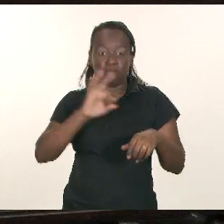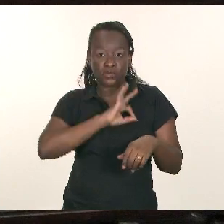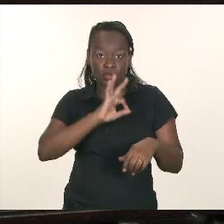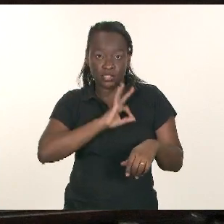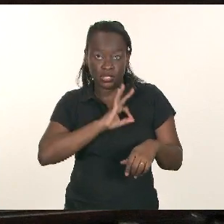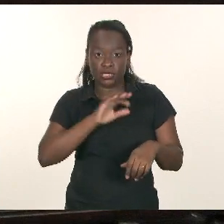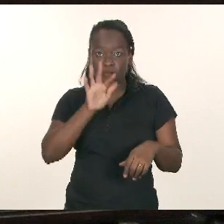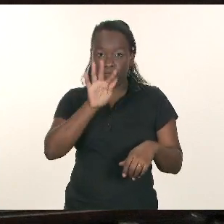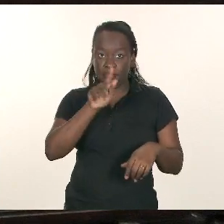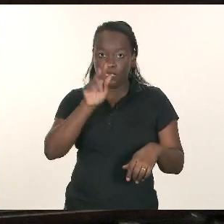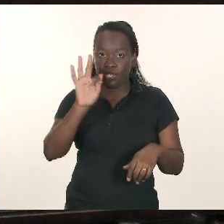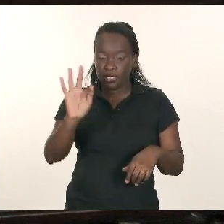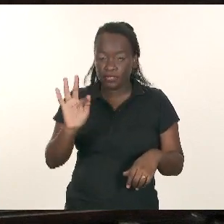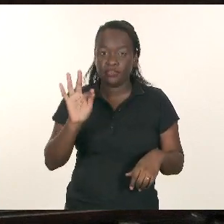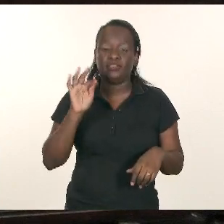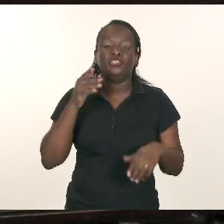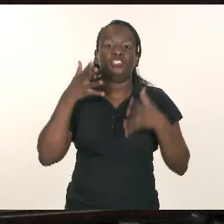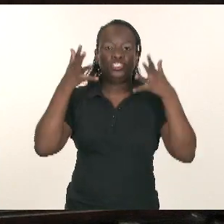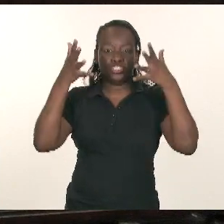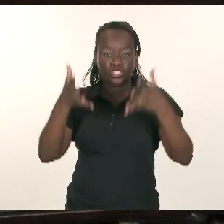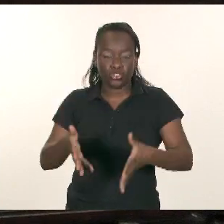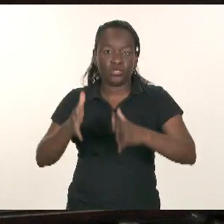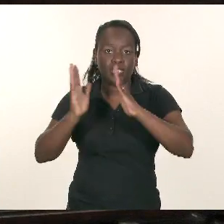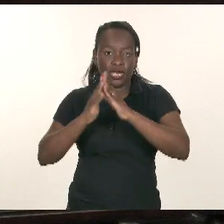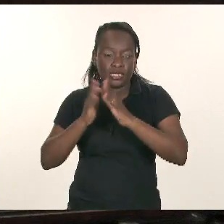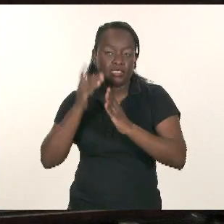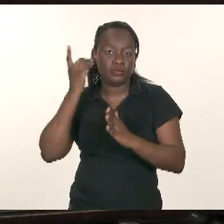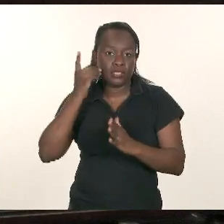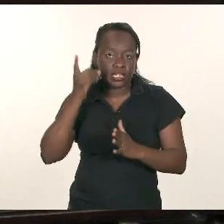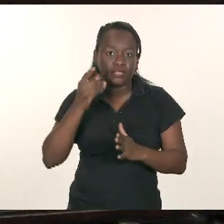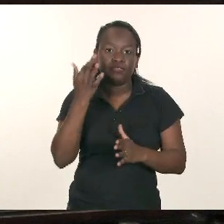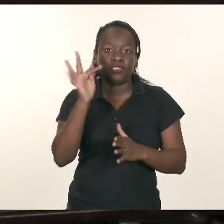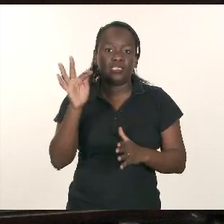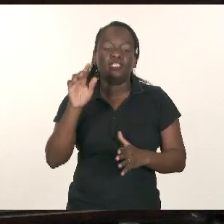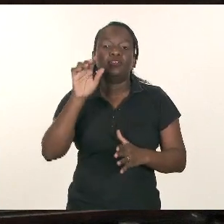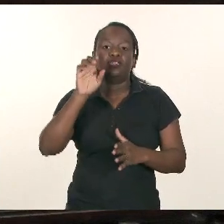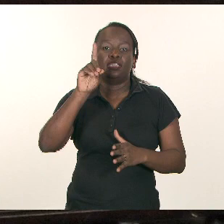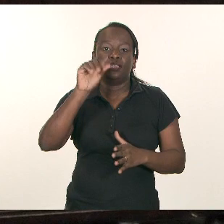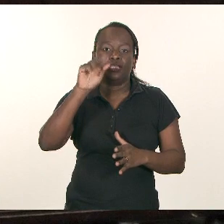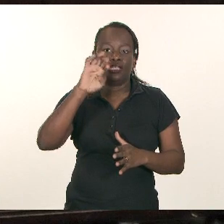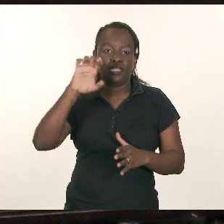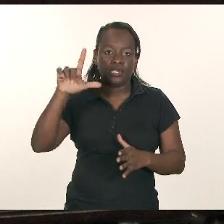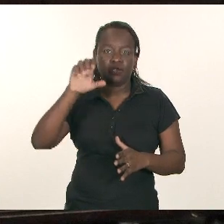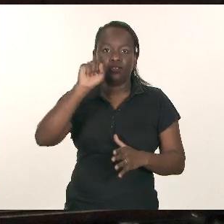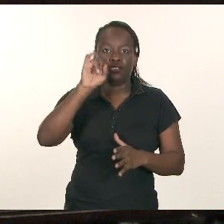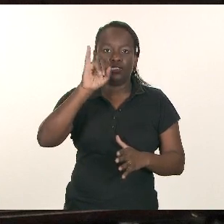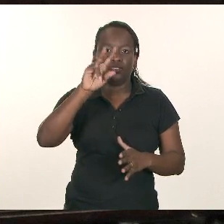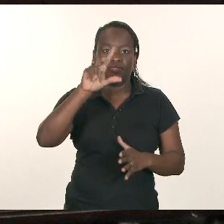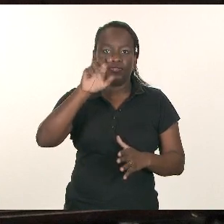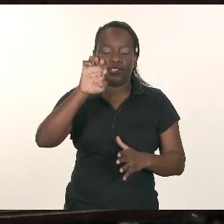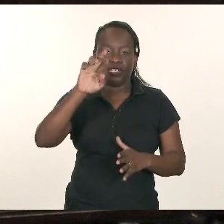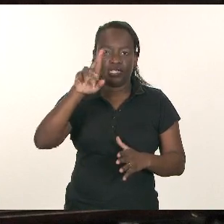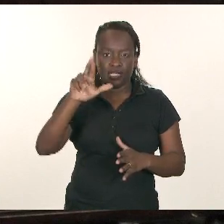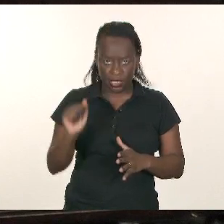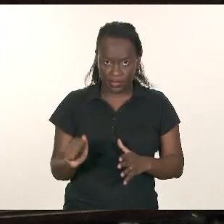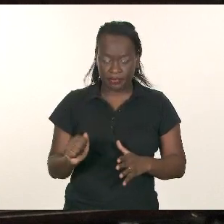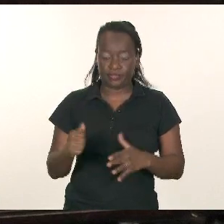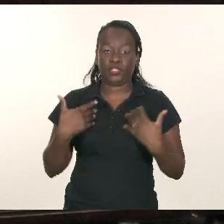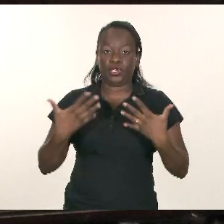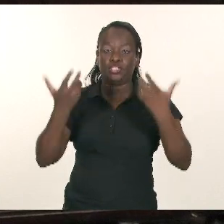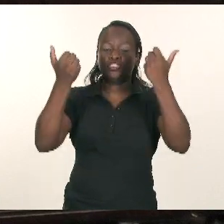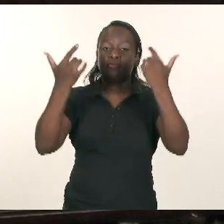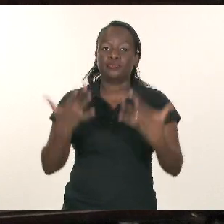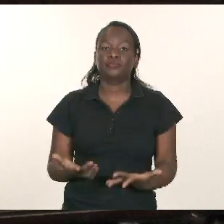Polícia Federal chegaram à residência do deputado federal Daniel Silveira. Quero dizer, senhora